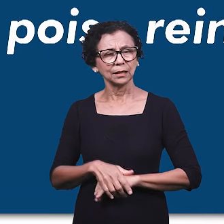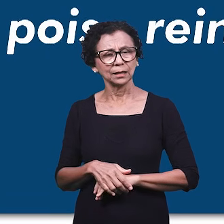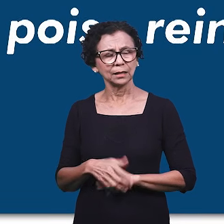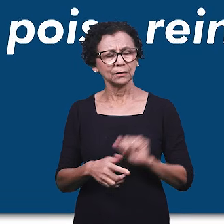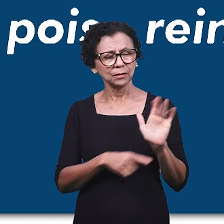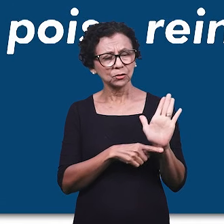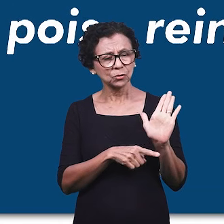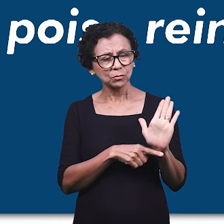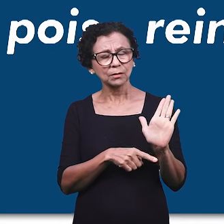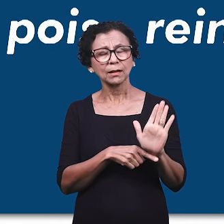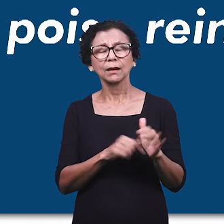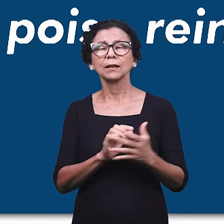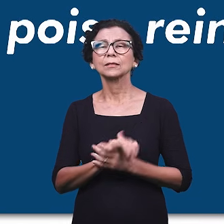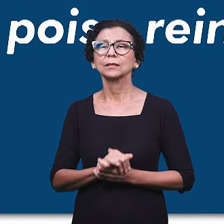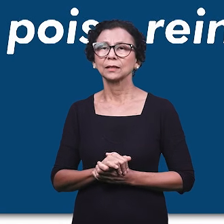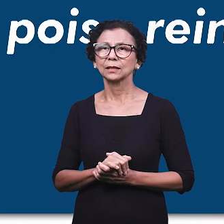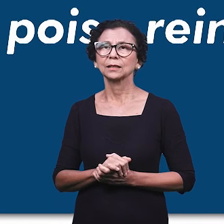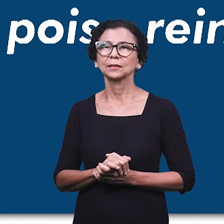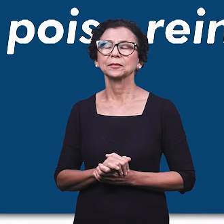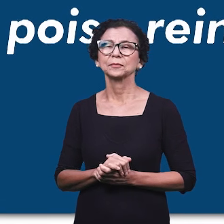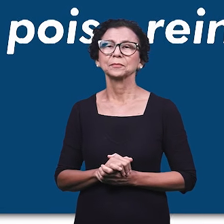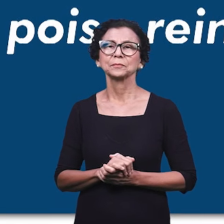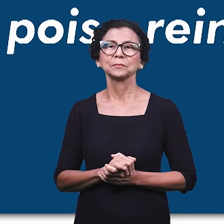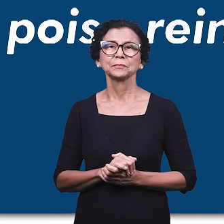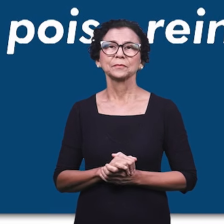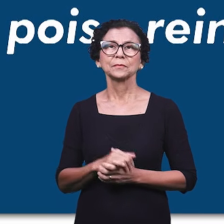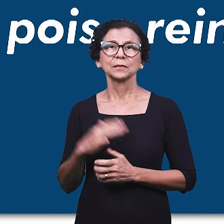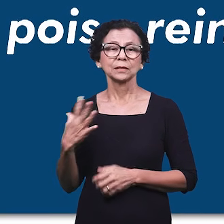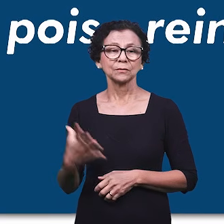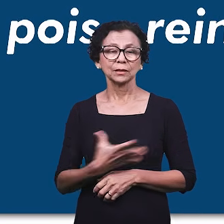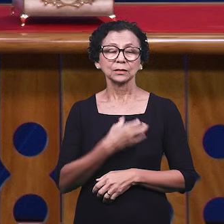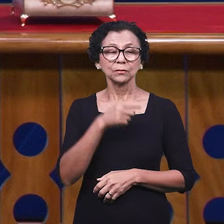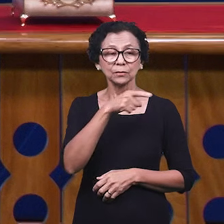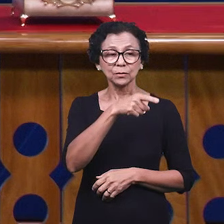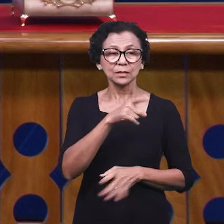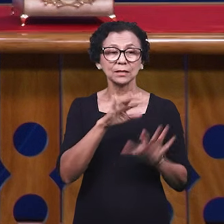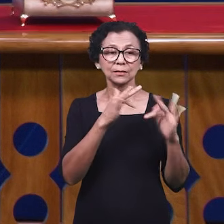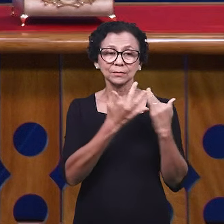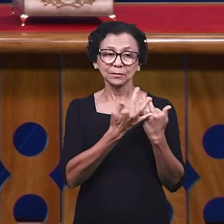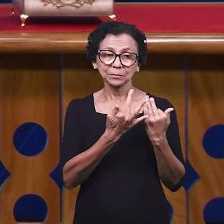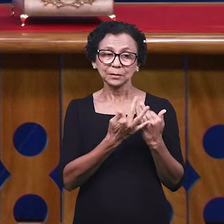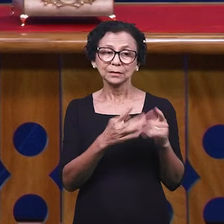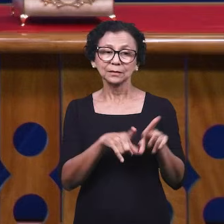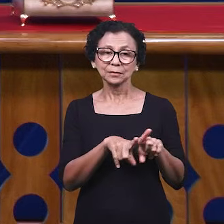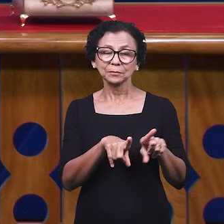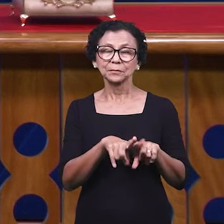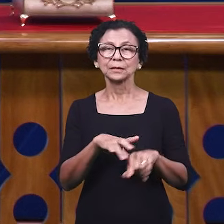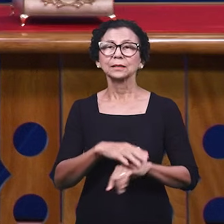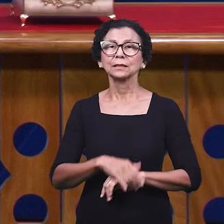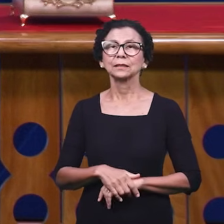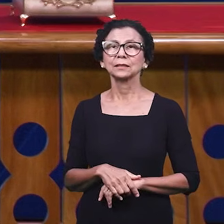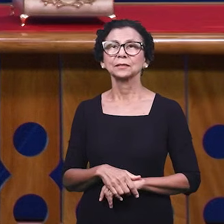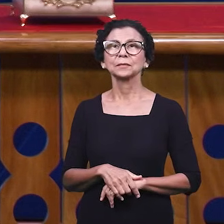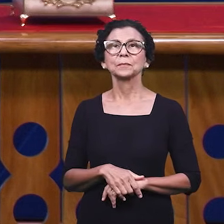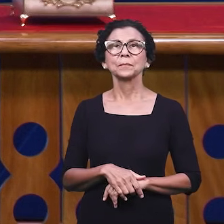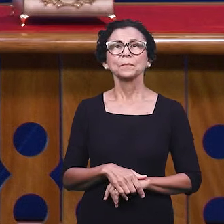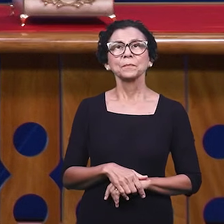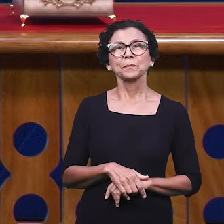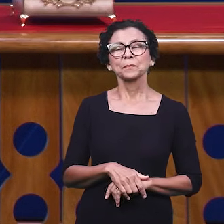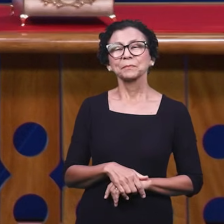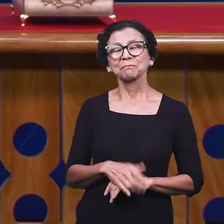salvação para você e para sua casa. Entra ao rei Davi. Mas a salvação é para você e para sua casa. Foi o texto que nós lemos, o verso 12,